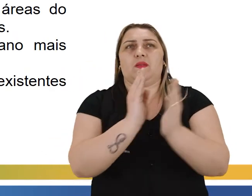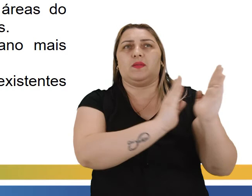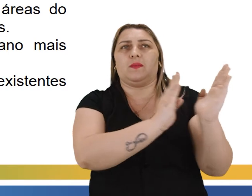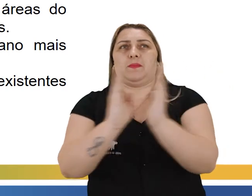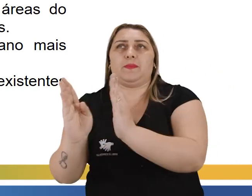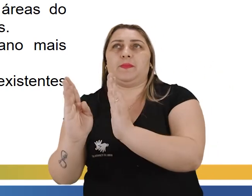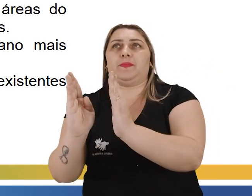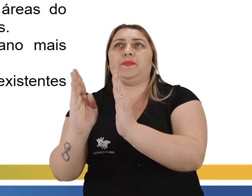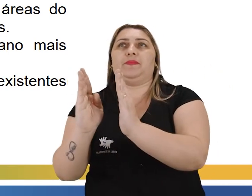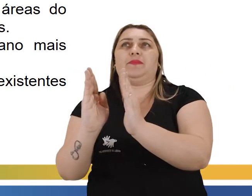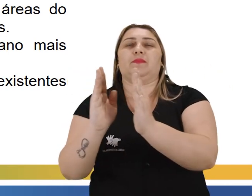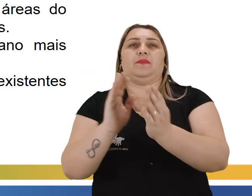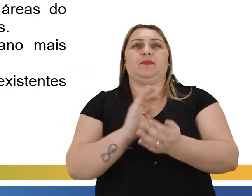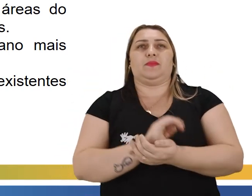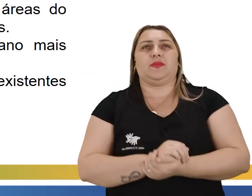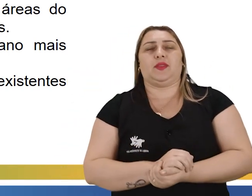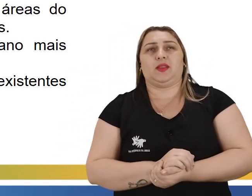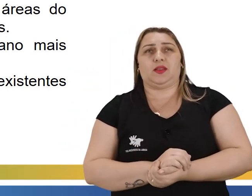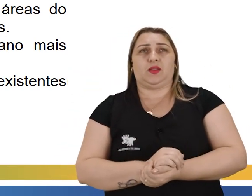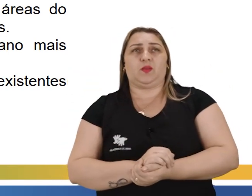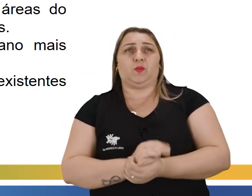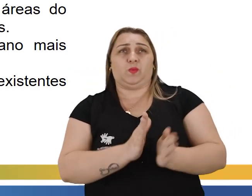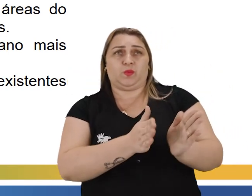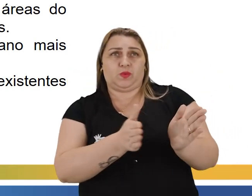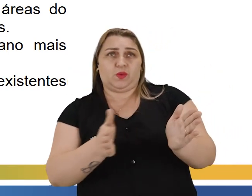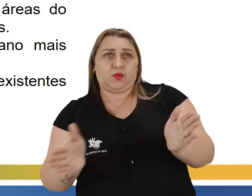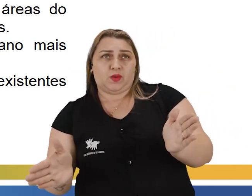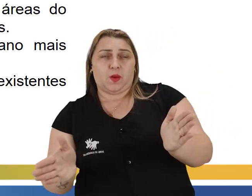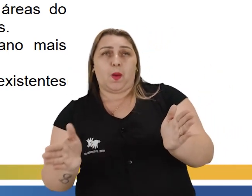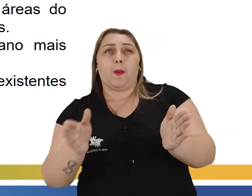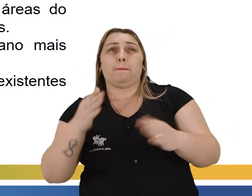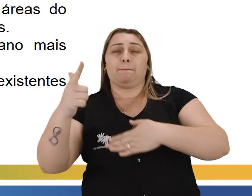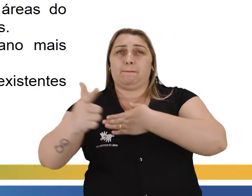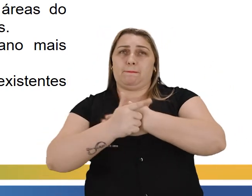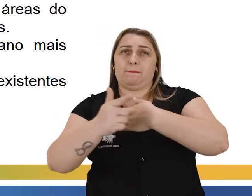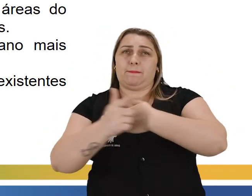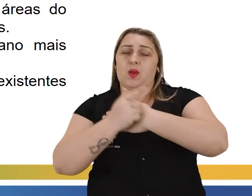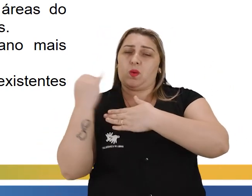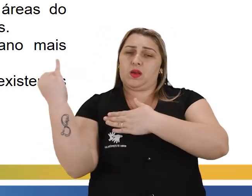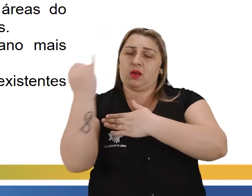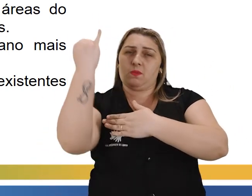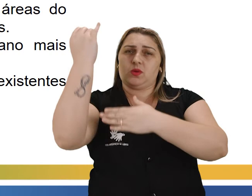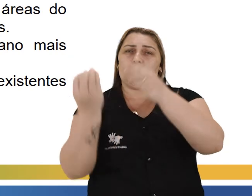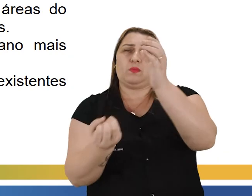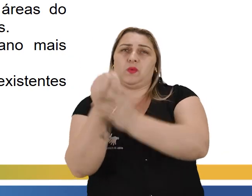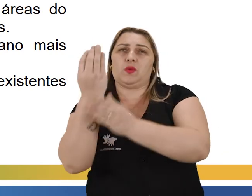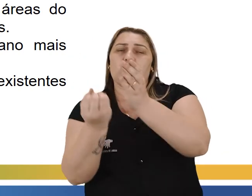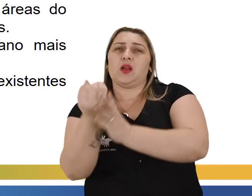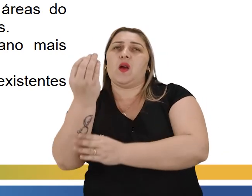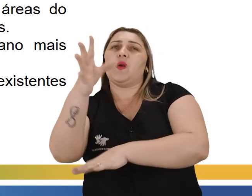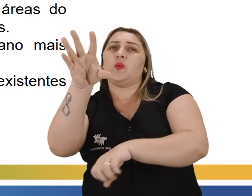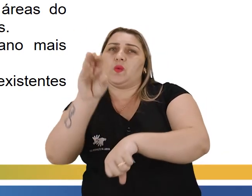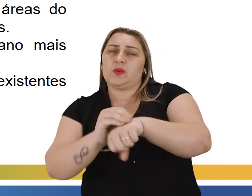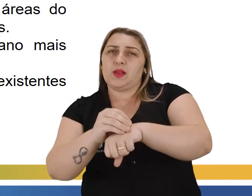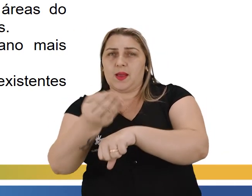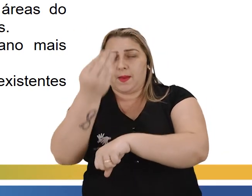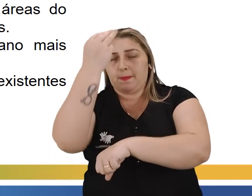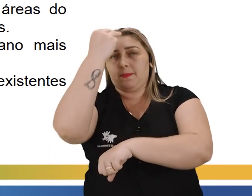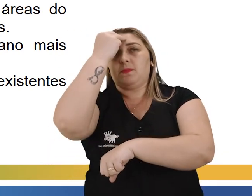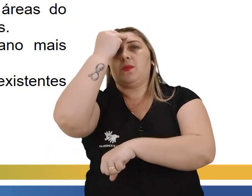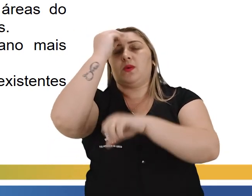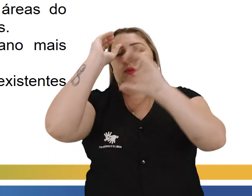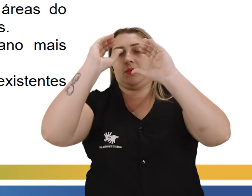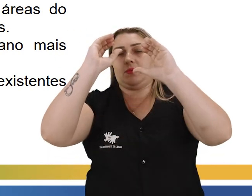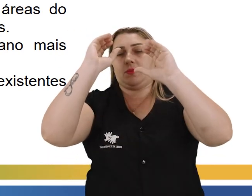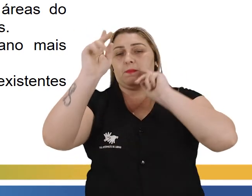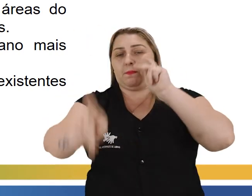A Biblioteca de Alexandria exerceu durante certo tempo um papel fundamental para a produção do conhecimento e memória das